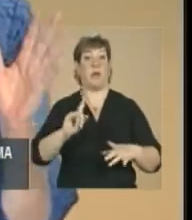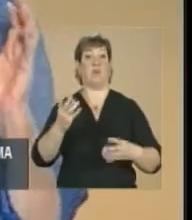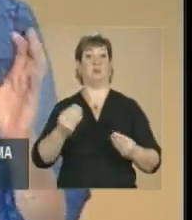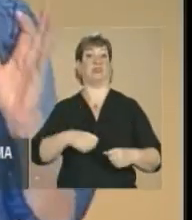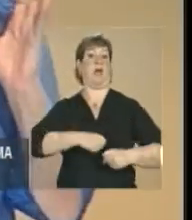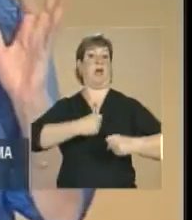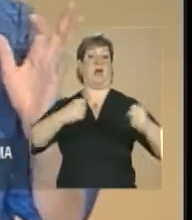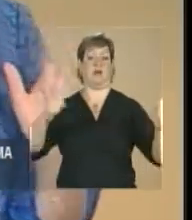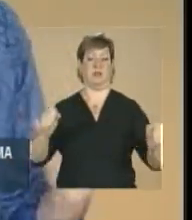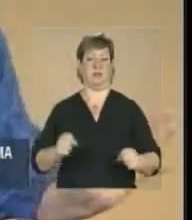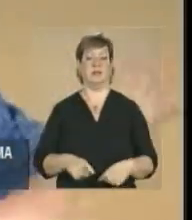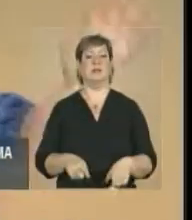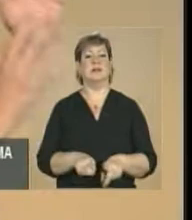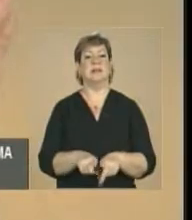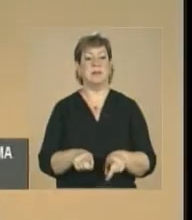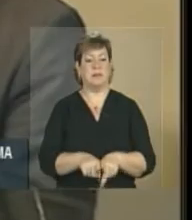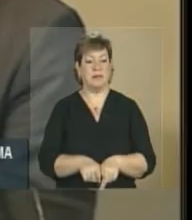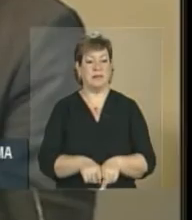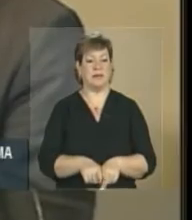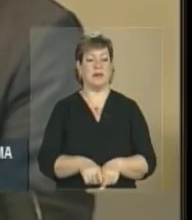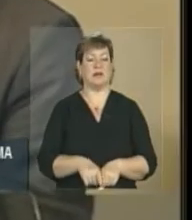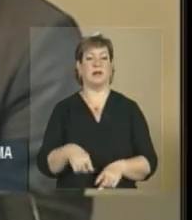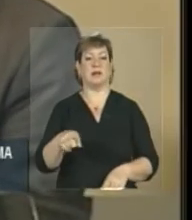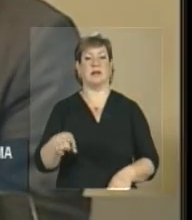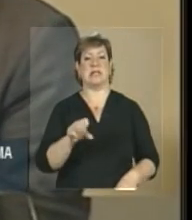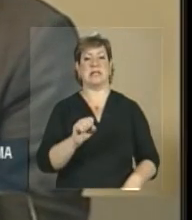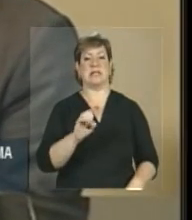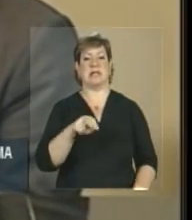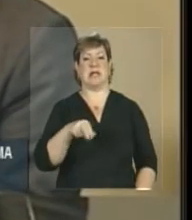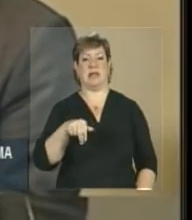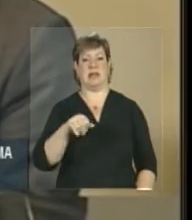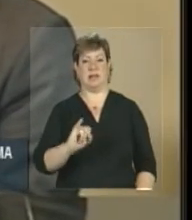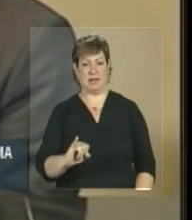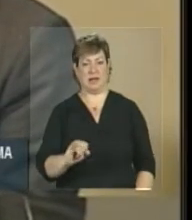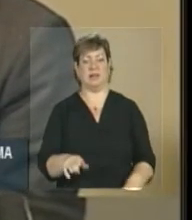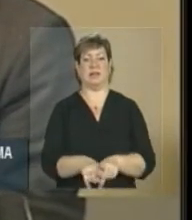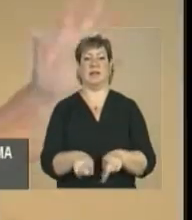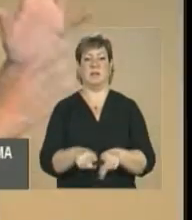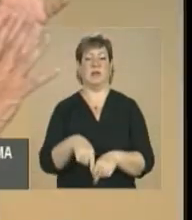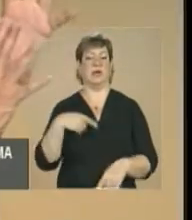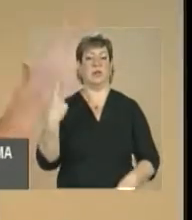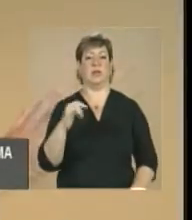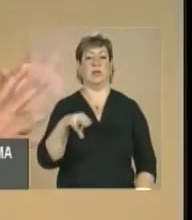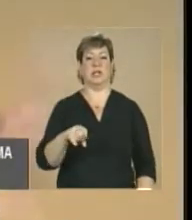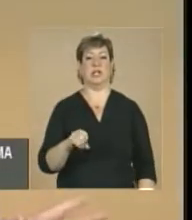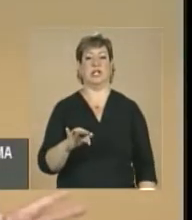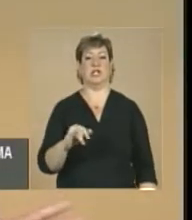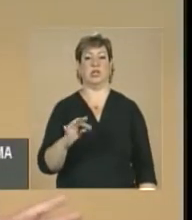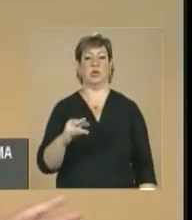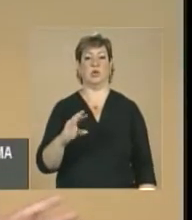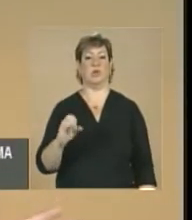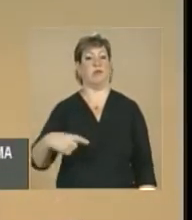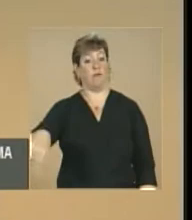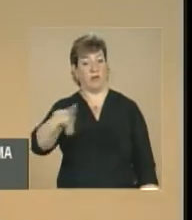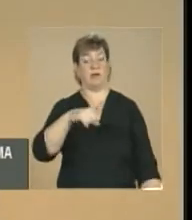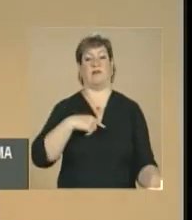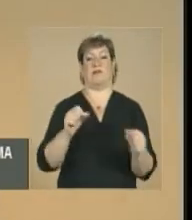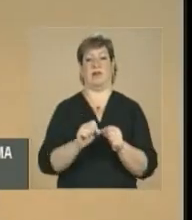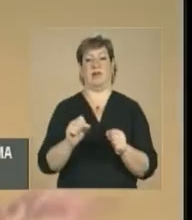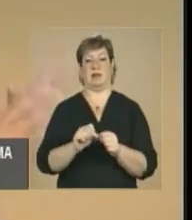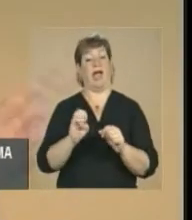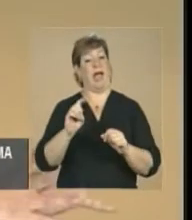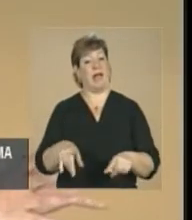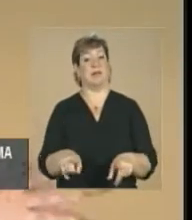E é também para o Senai, é também para os institutos que vocês estão criando.